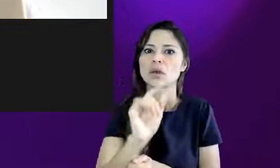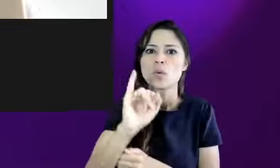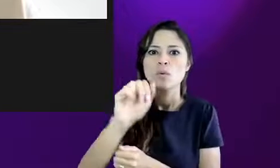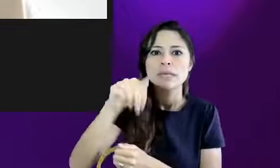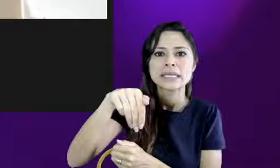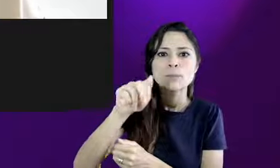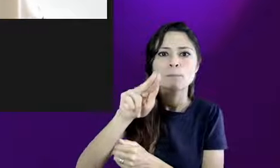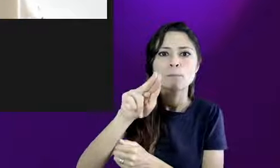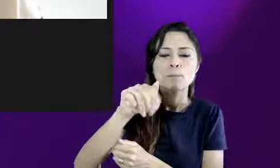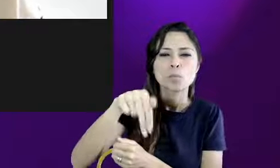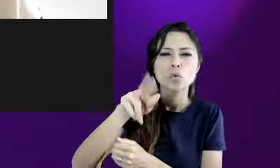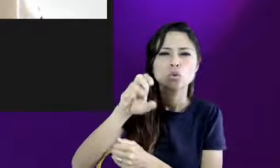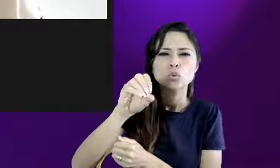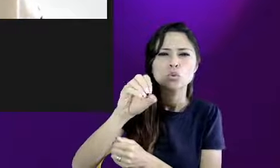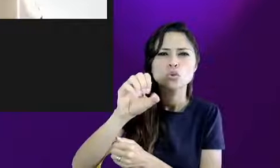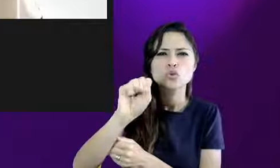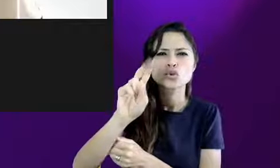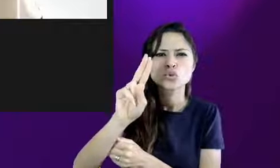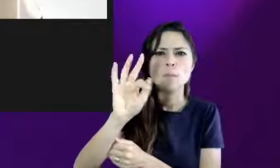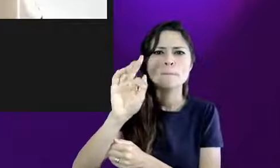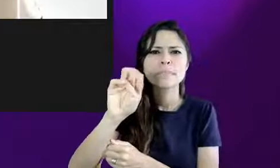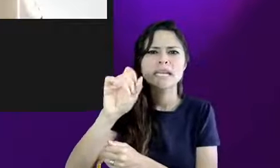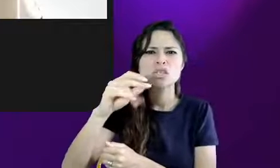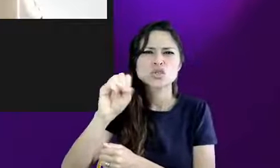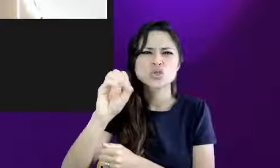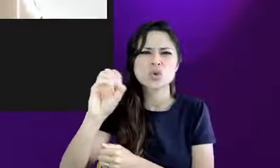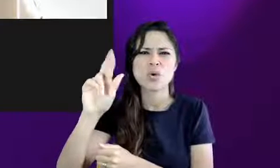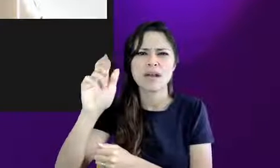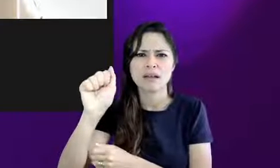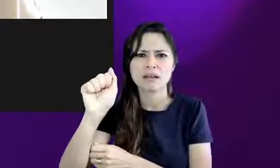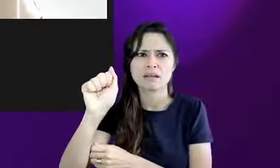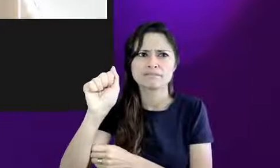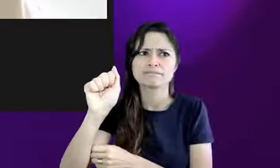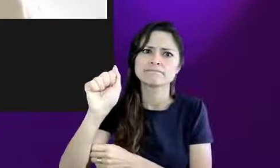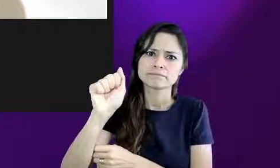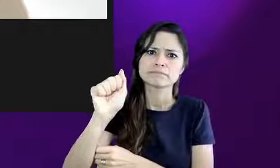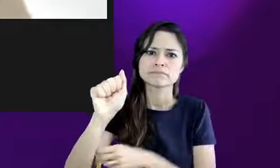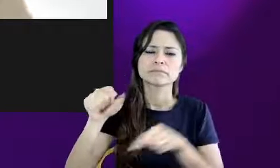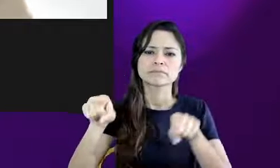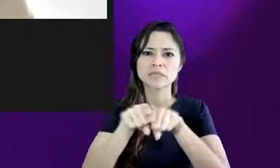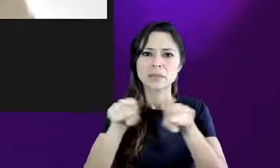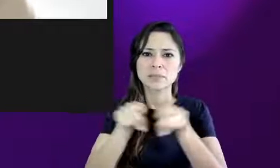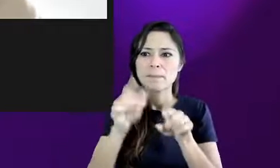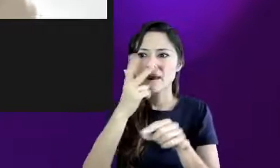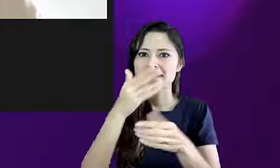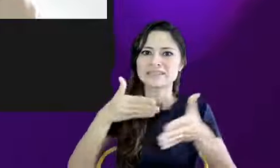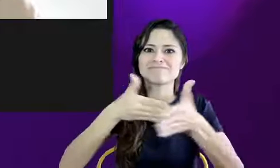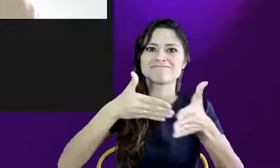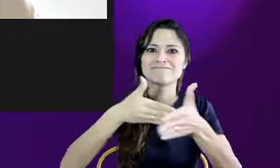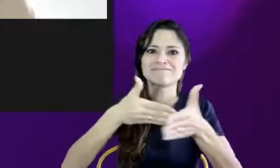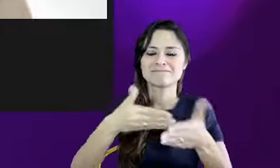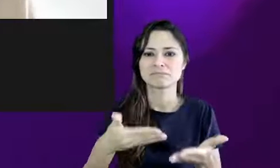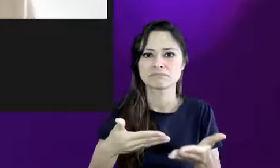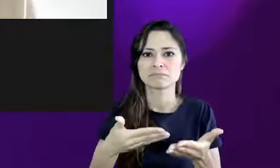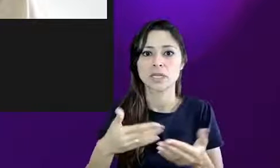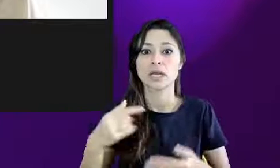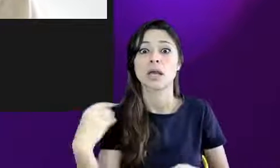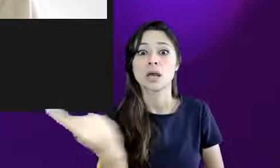mais cara, que é a vacina recombinante. Isso é outro fator limitante também. É importante dizer que nós devemos esperar pelo